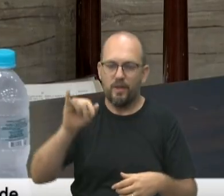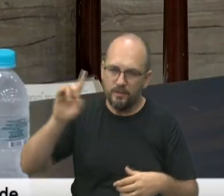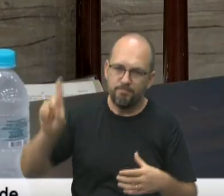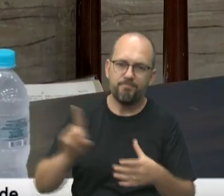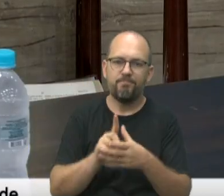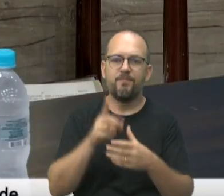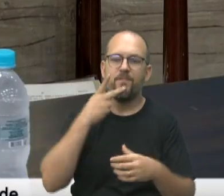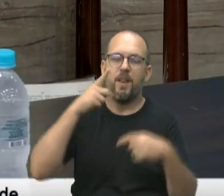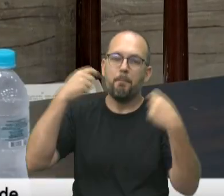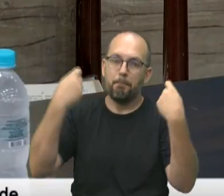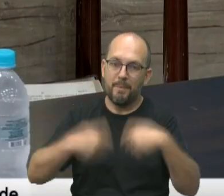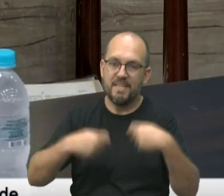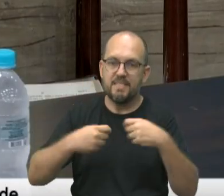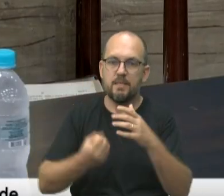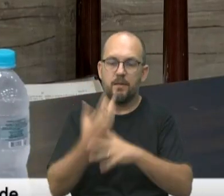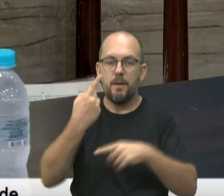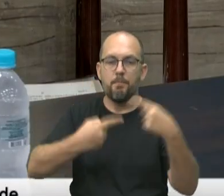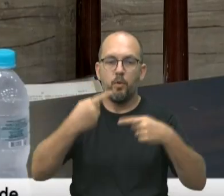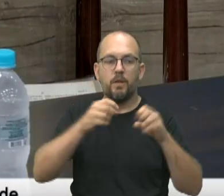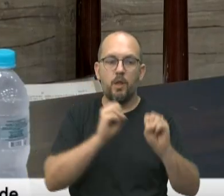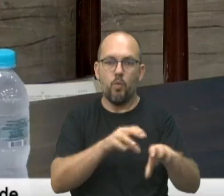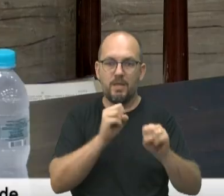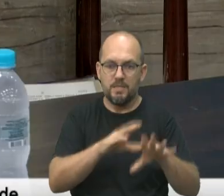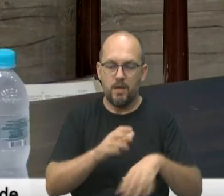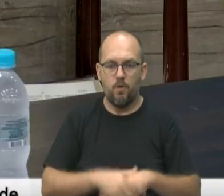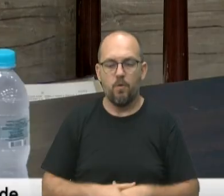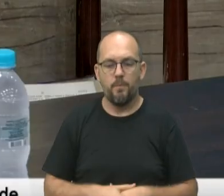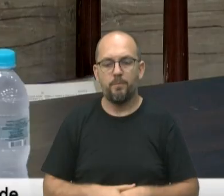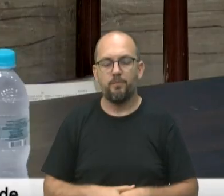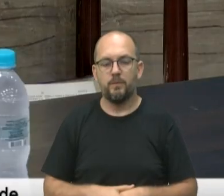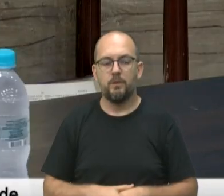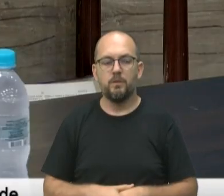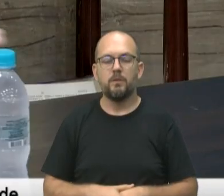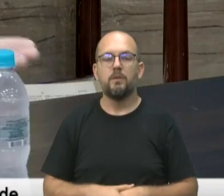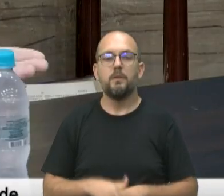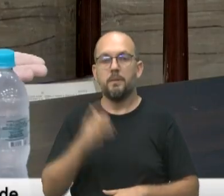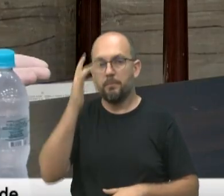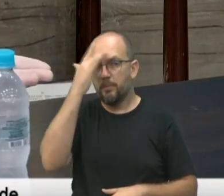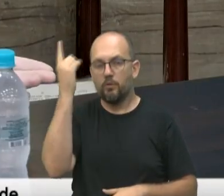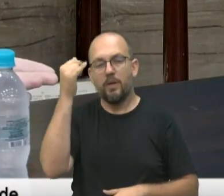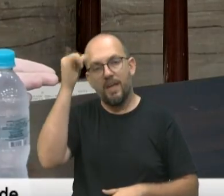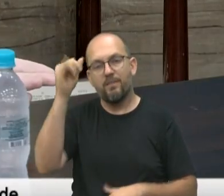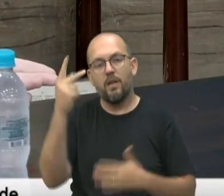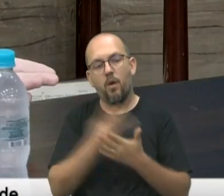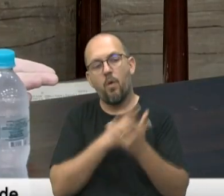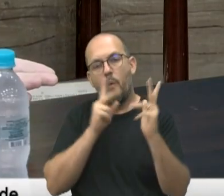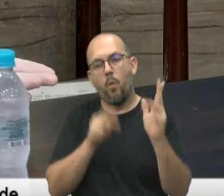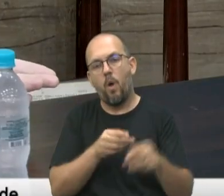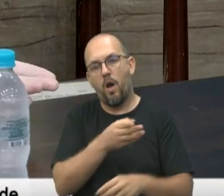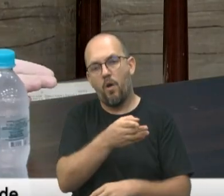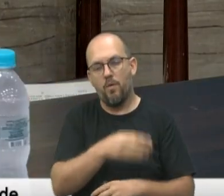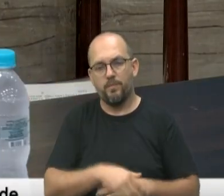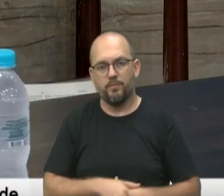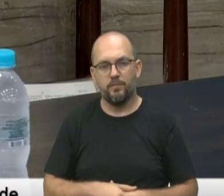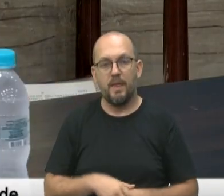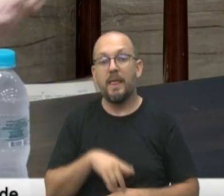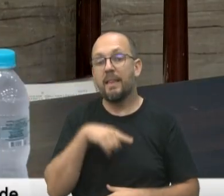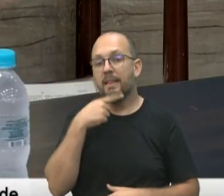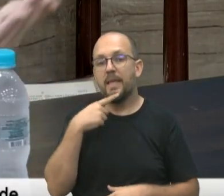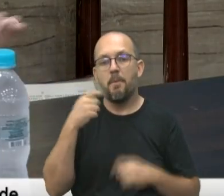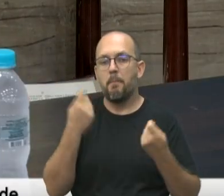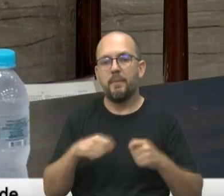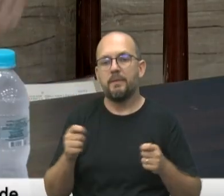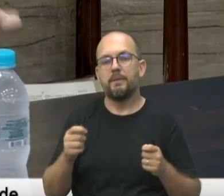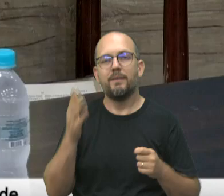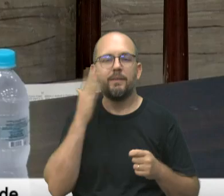a gente precisa ter uma política de educação que as pessoas não passem pelo que você passou. Que ninguém precise,